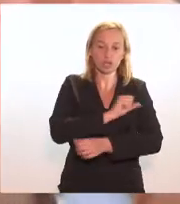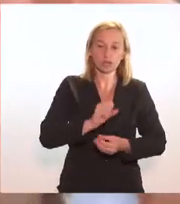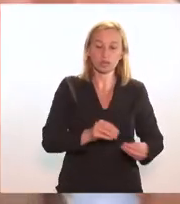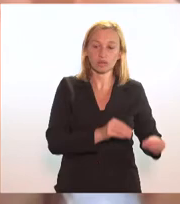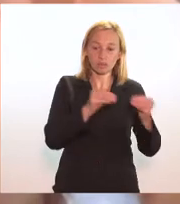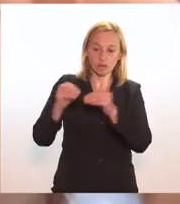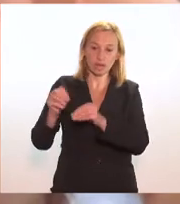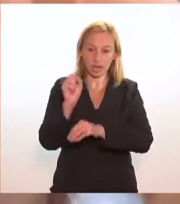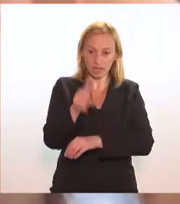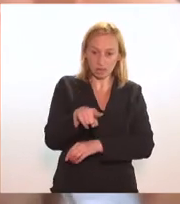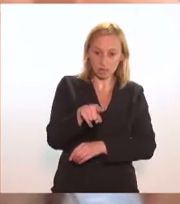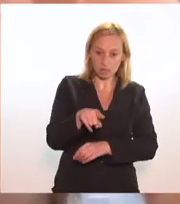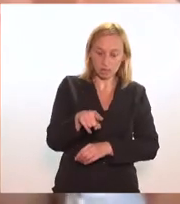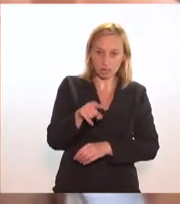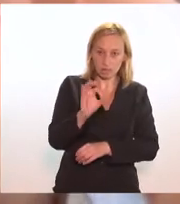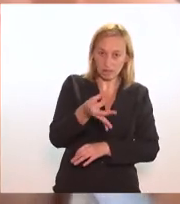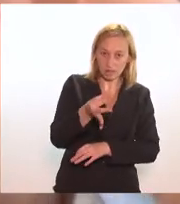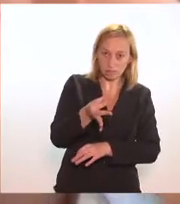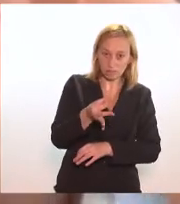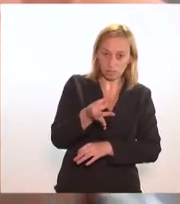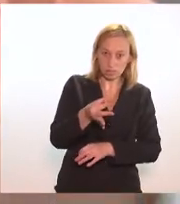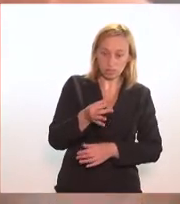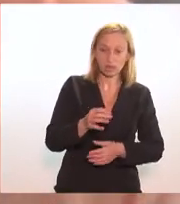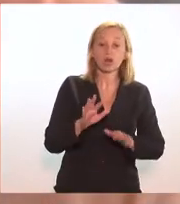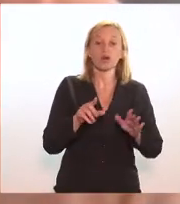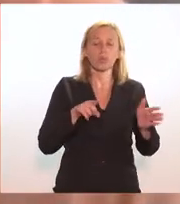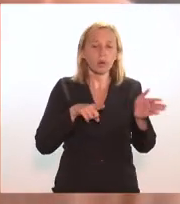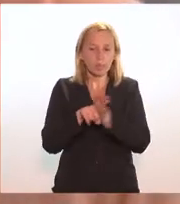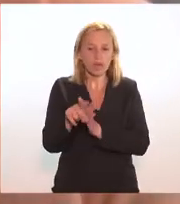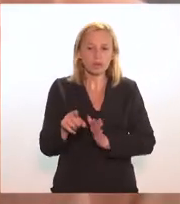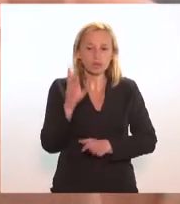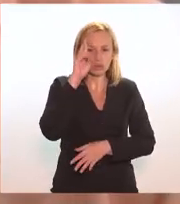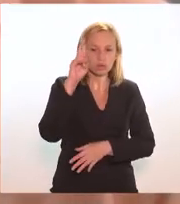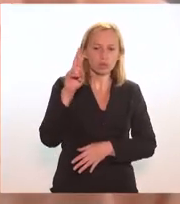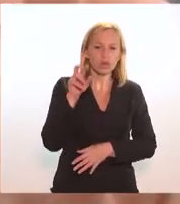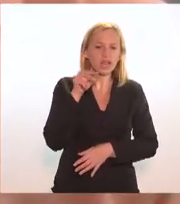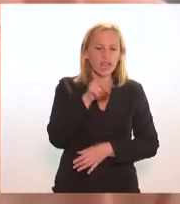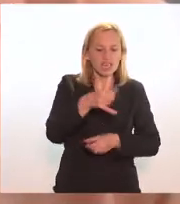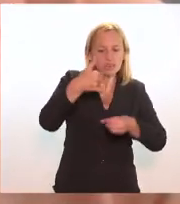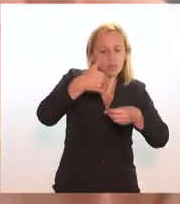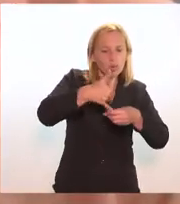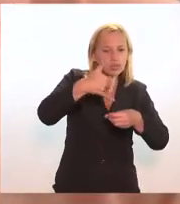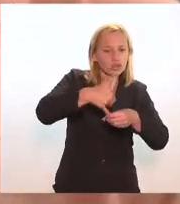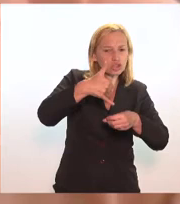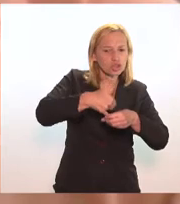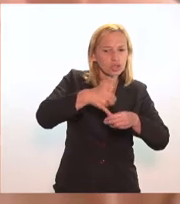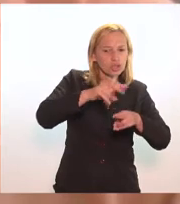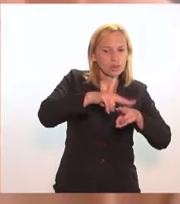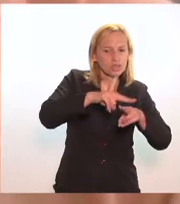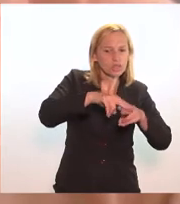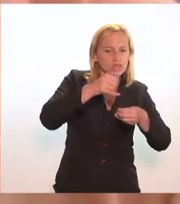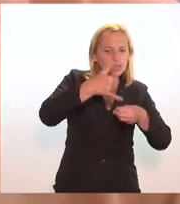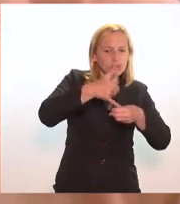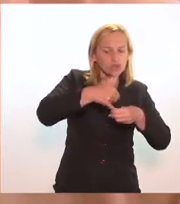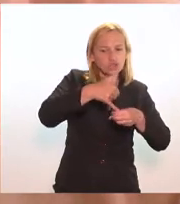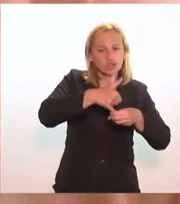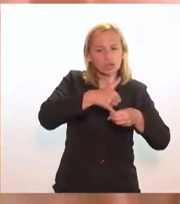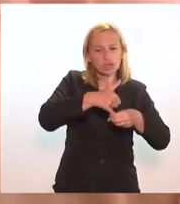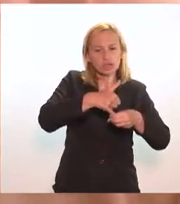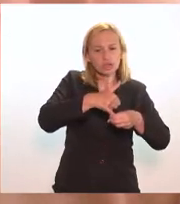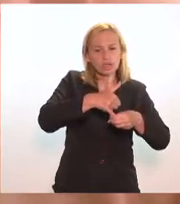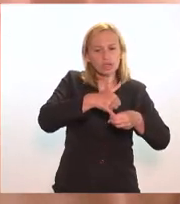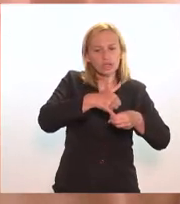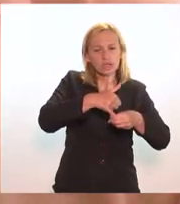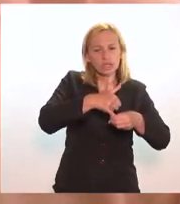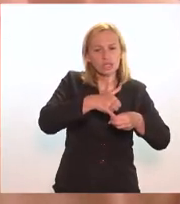isso? Certo? Uma pergunta, senhor, esse combustível apreendido, ele é feito algum